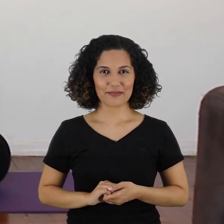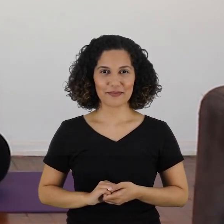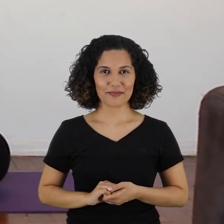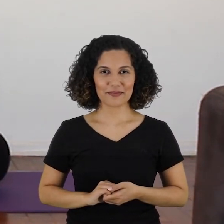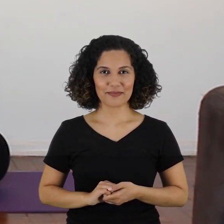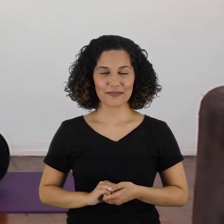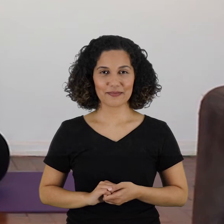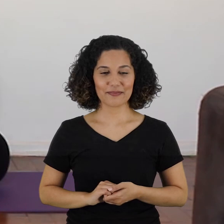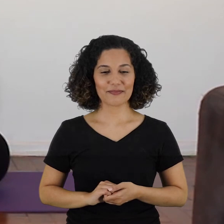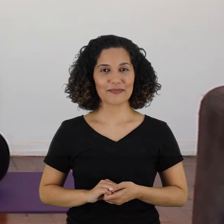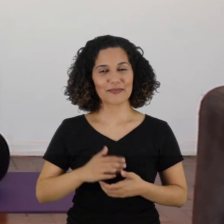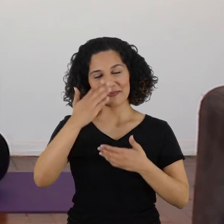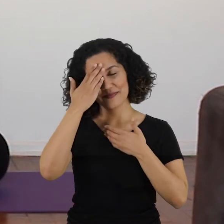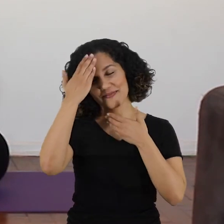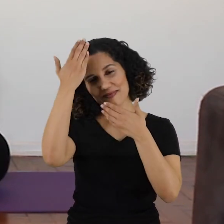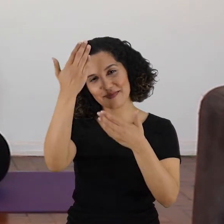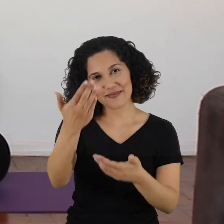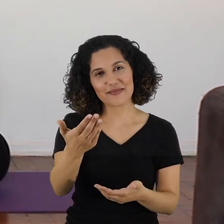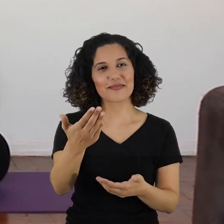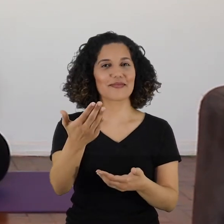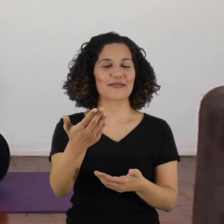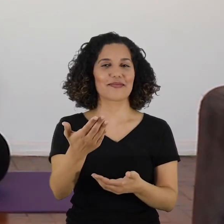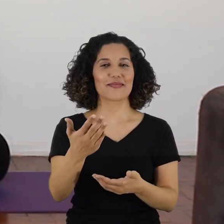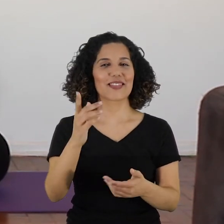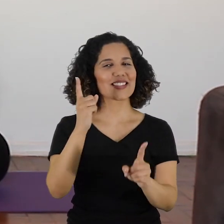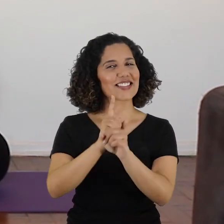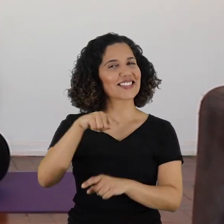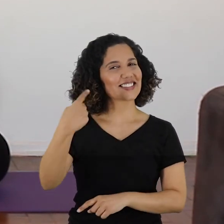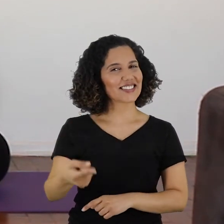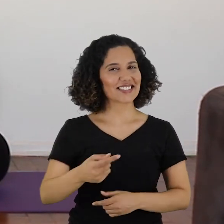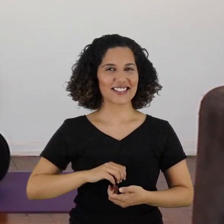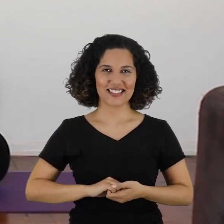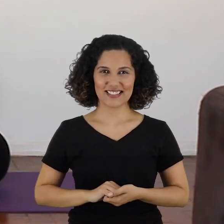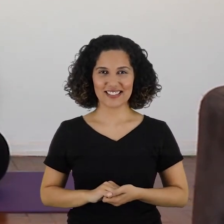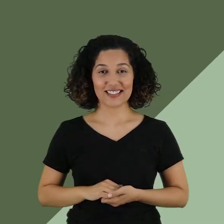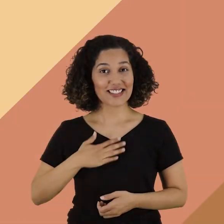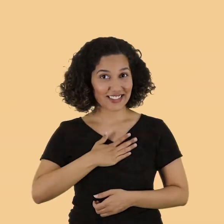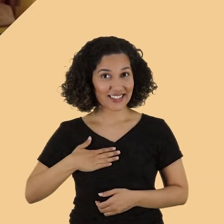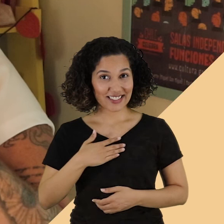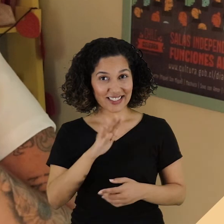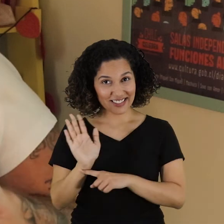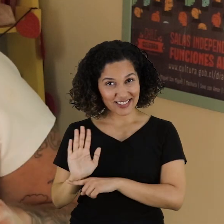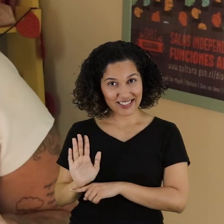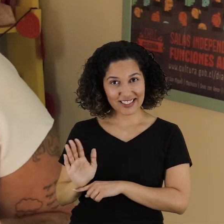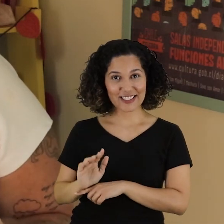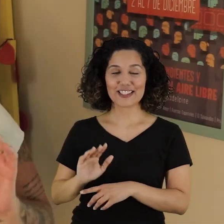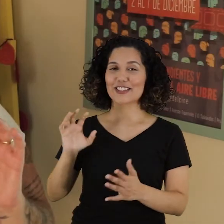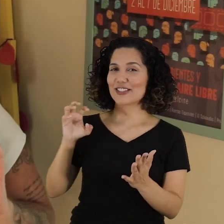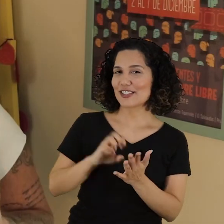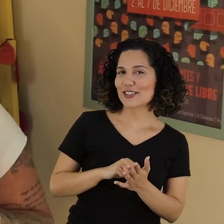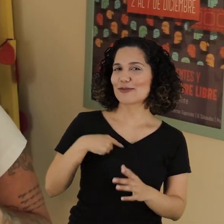Gente, curva-se com as mãos em prece. Aí, muito obrigada. Até a próxima. Gostou desse